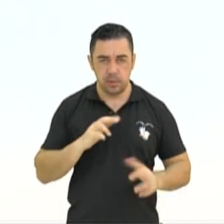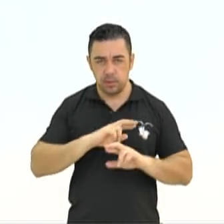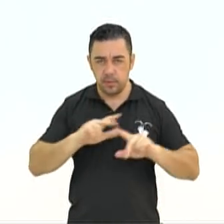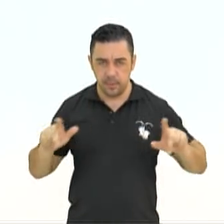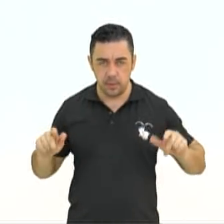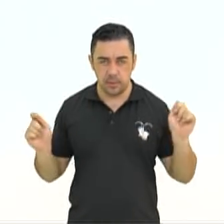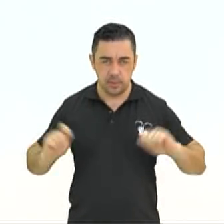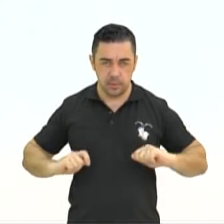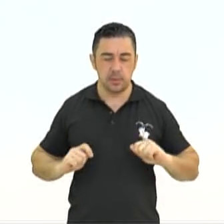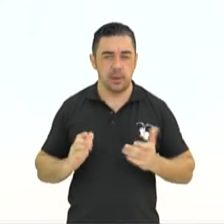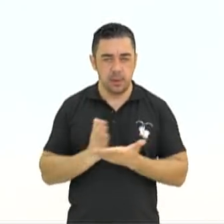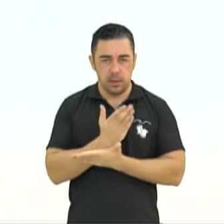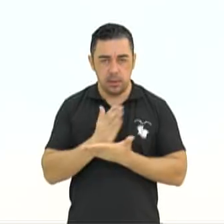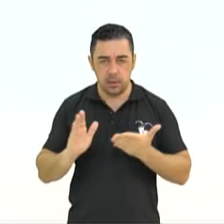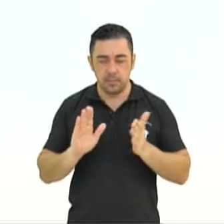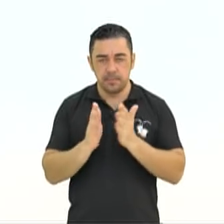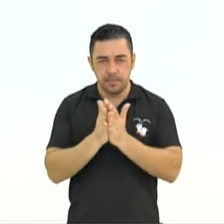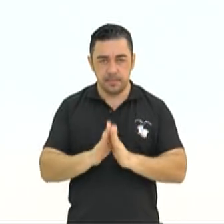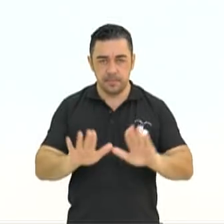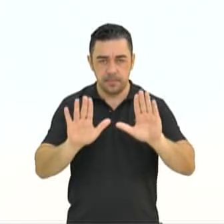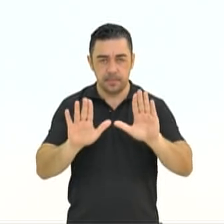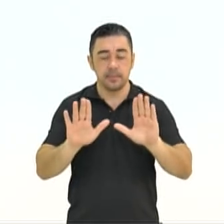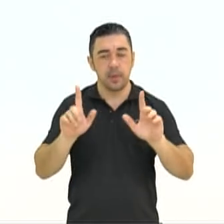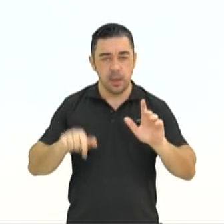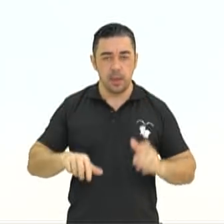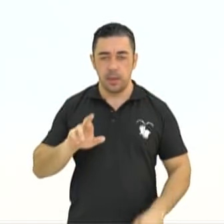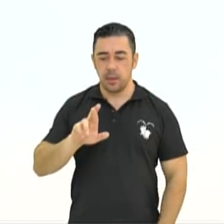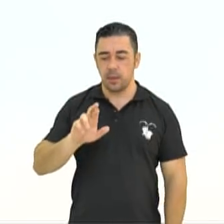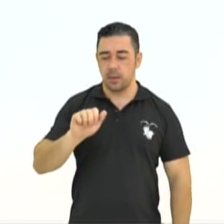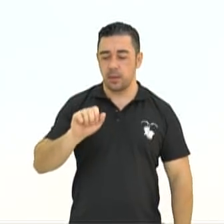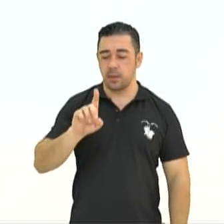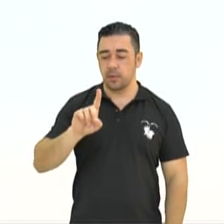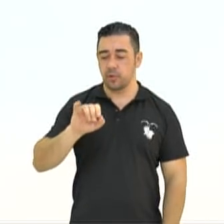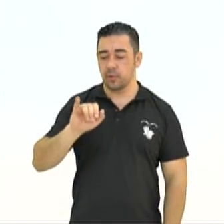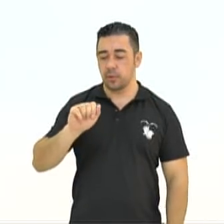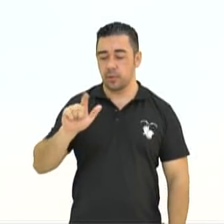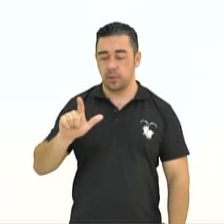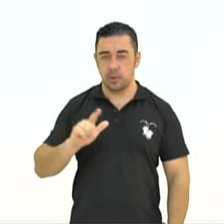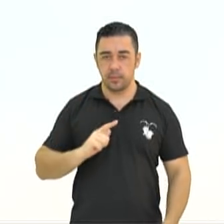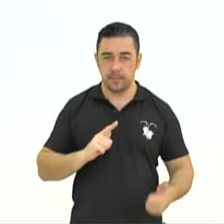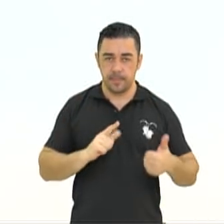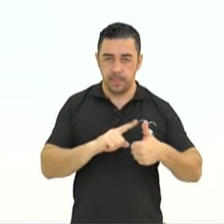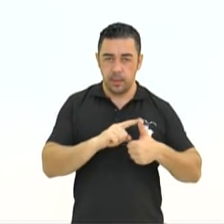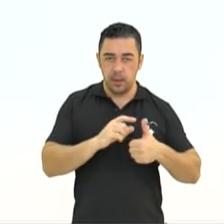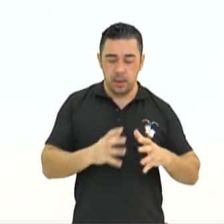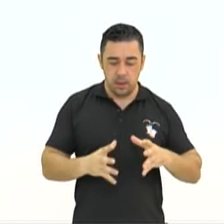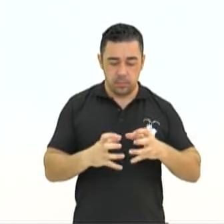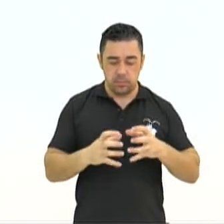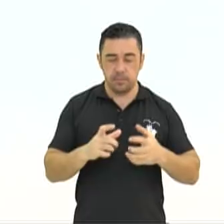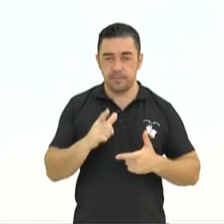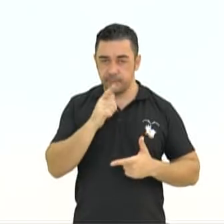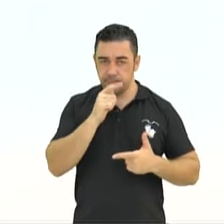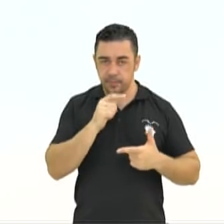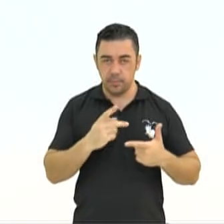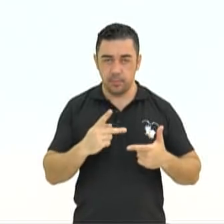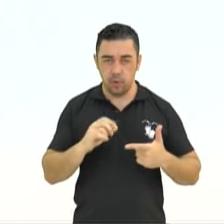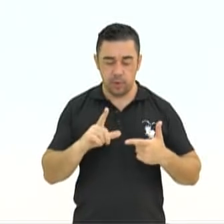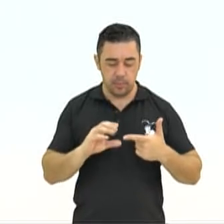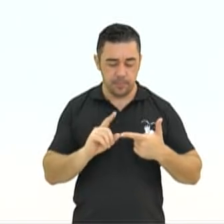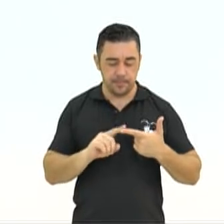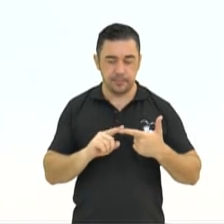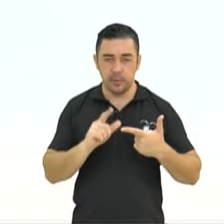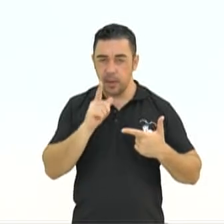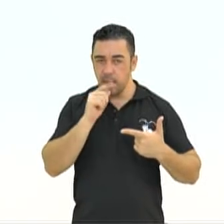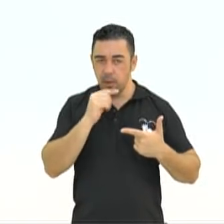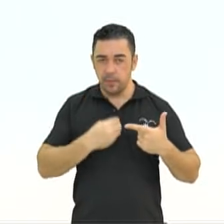metades iguais, tá? Então, ó, simetria radial, a gente viu os pólipos, que são parentes das águas-vivas, as